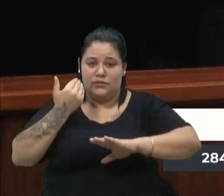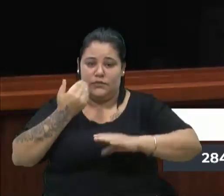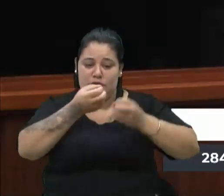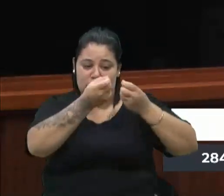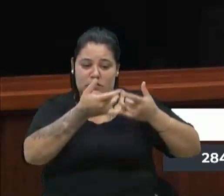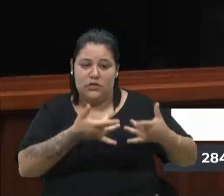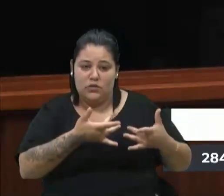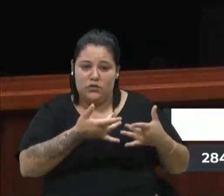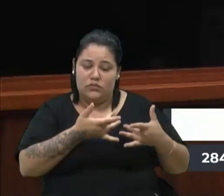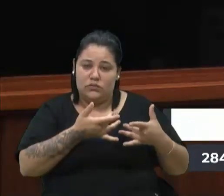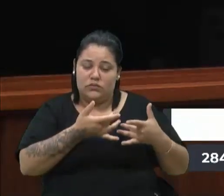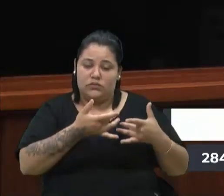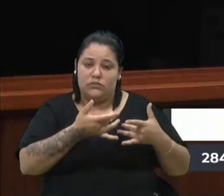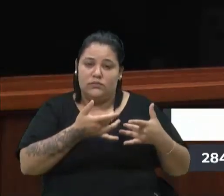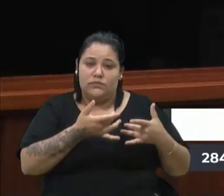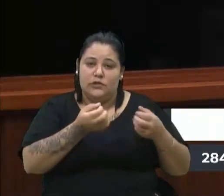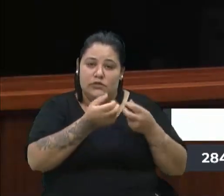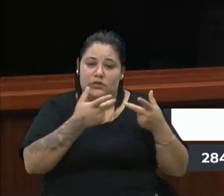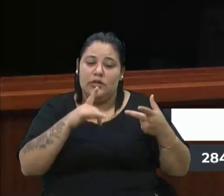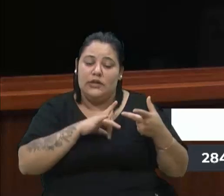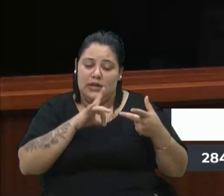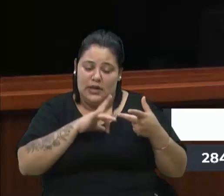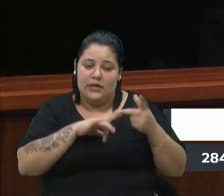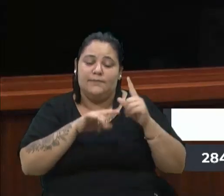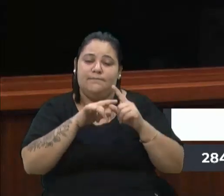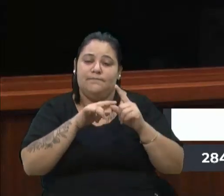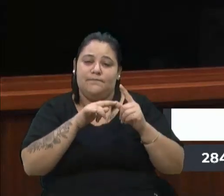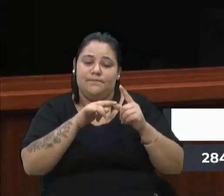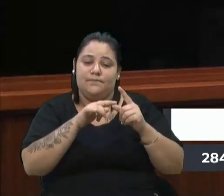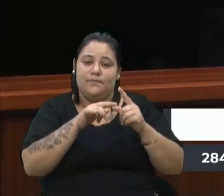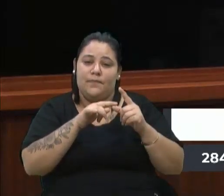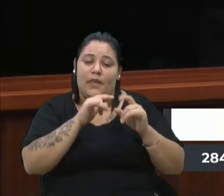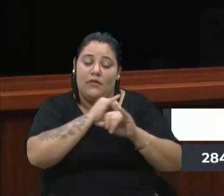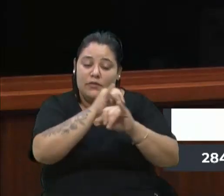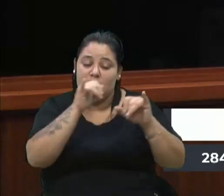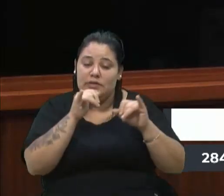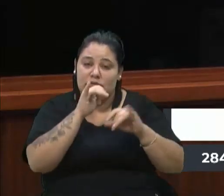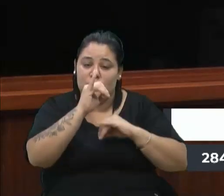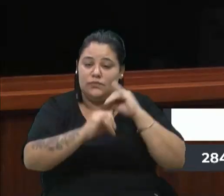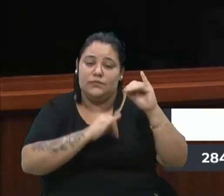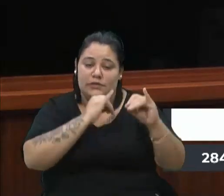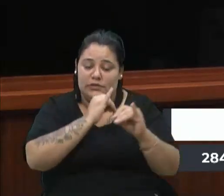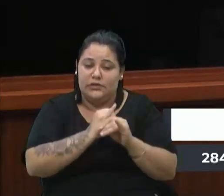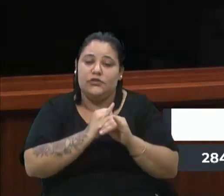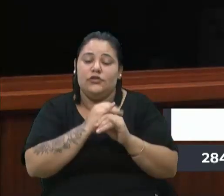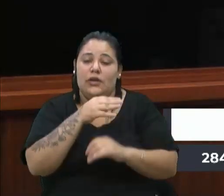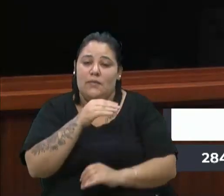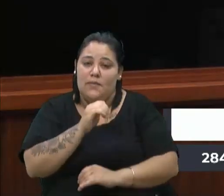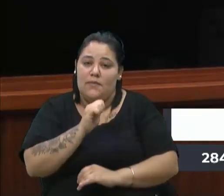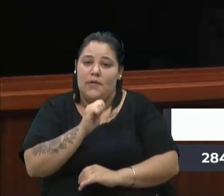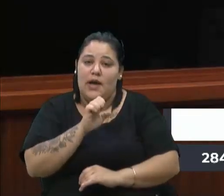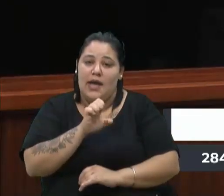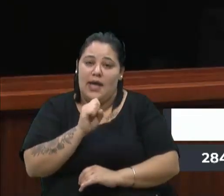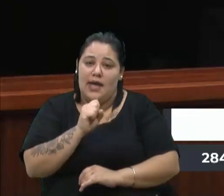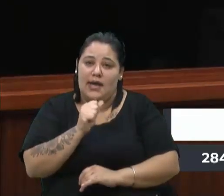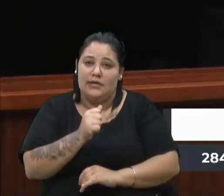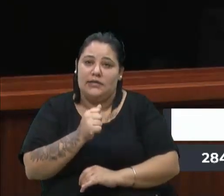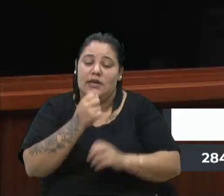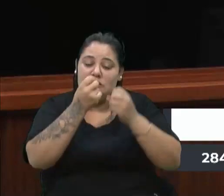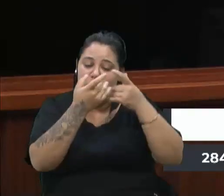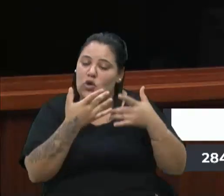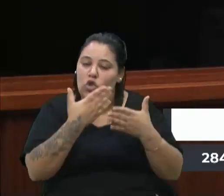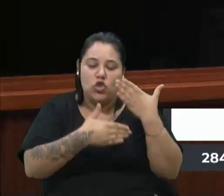Está esta matéria nas redes sociais da Maesa. Prestou conta de todas as suas atividades